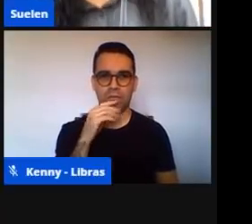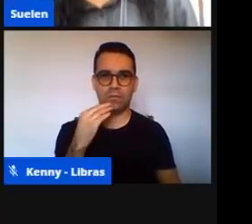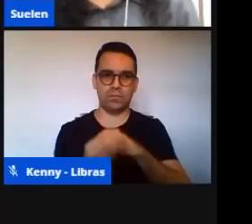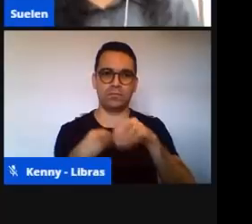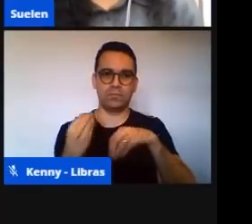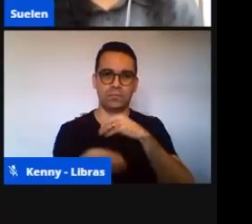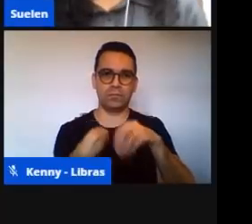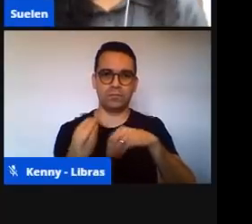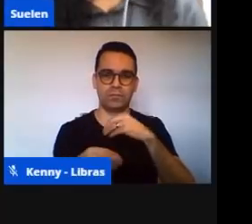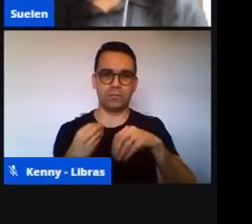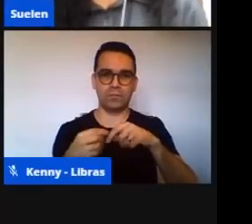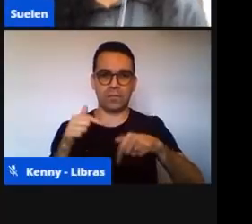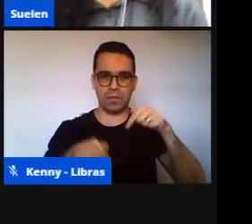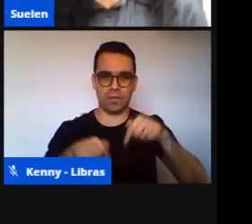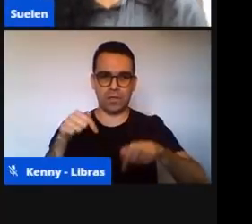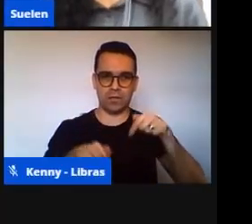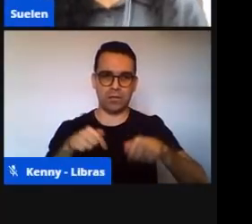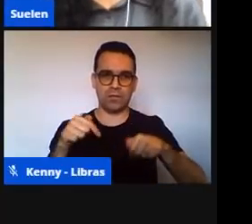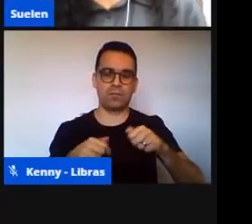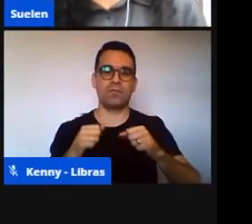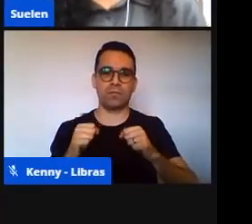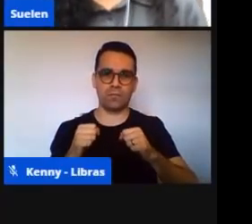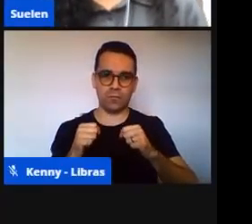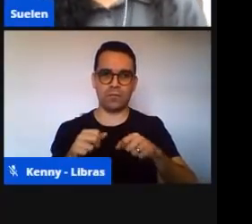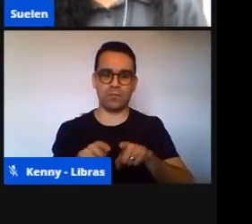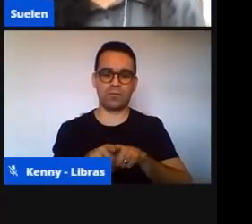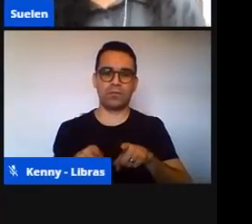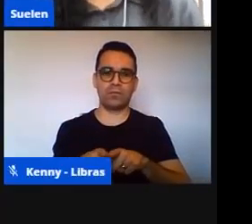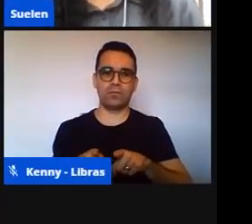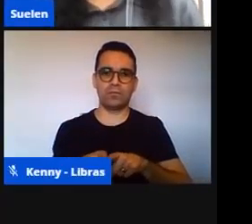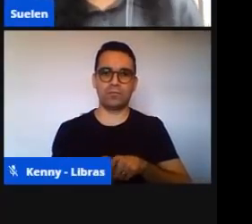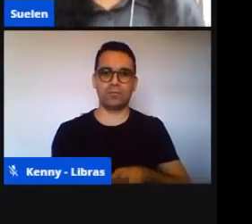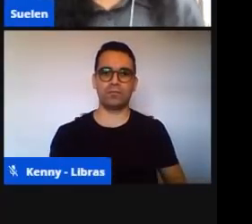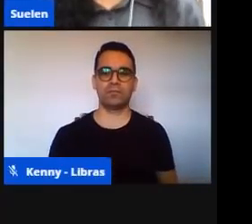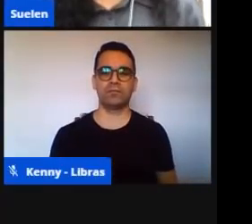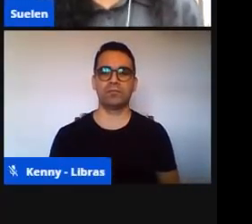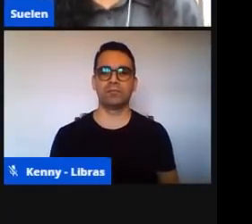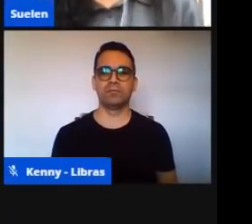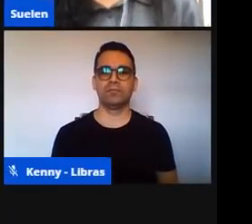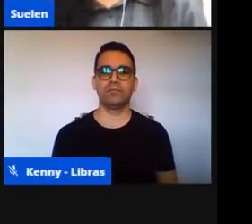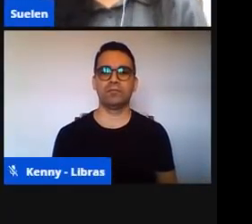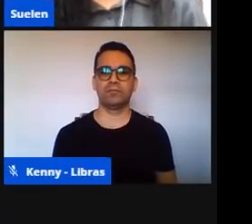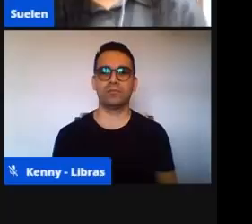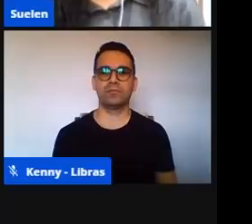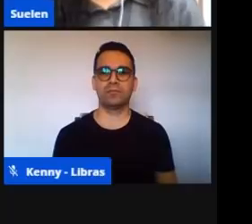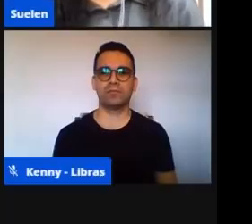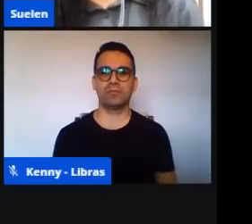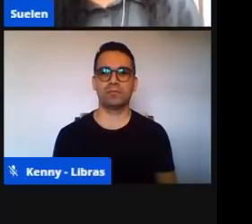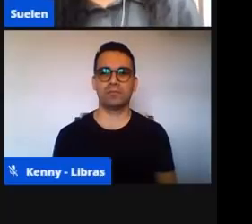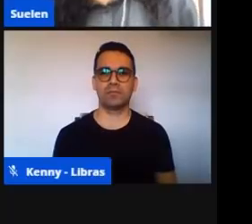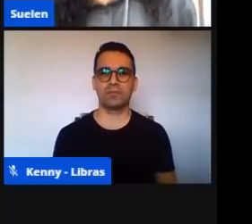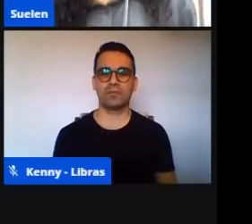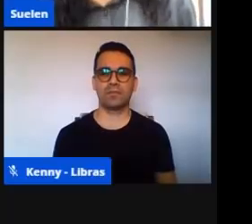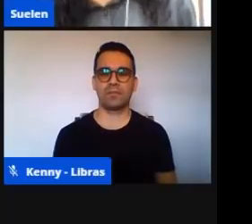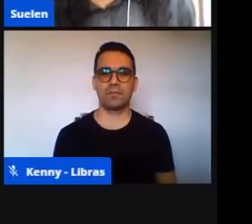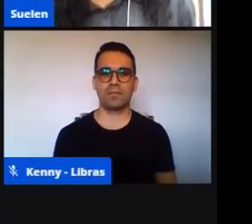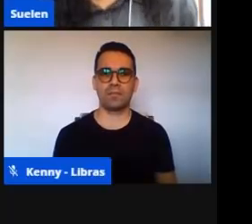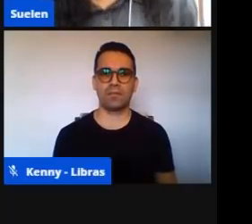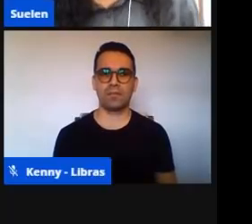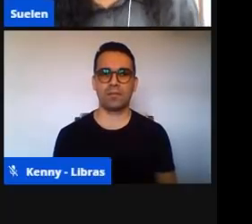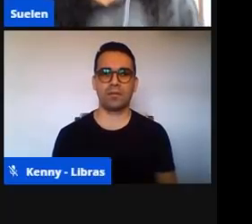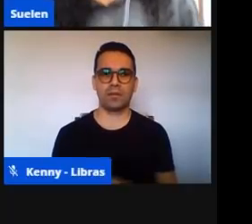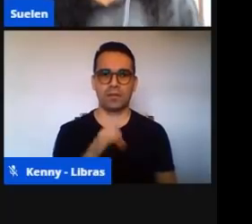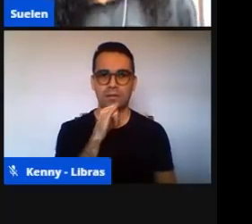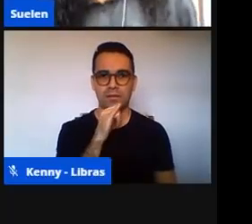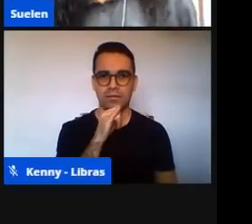de água, tá? Já as embalagens secundárias e terciárias, elas devem ser descartadas. Então, a caixa de